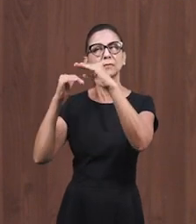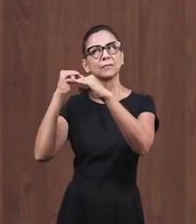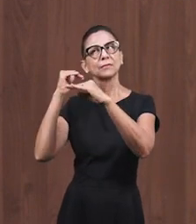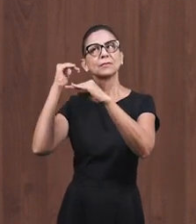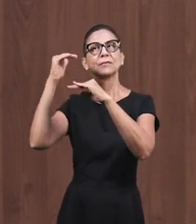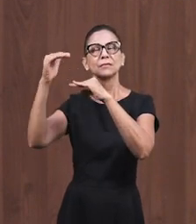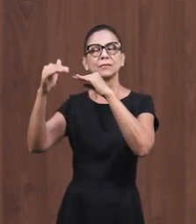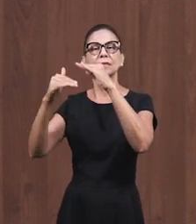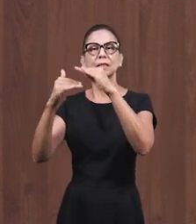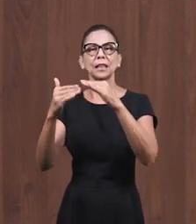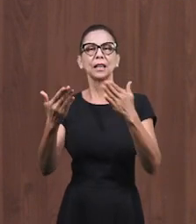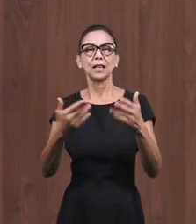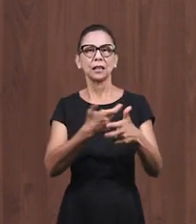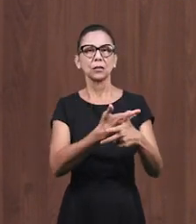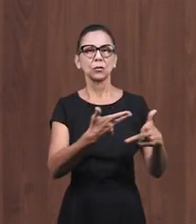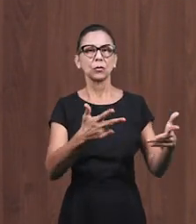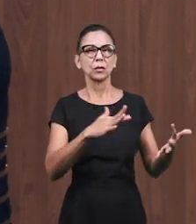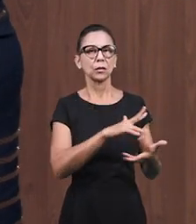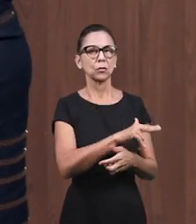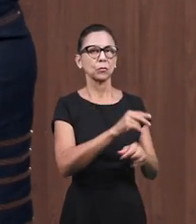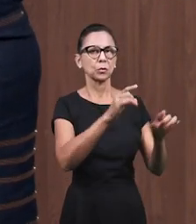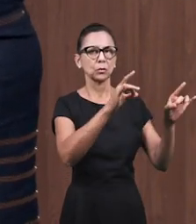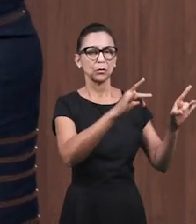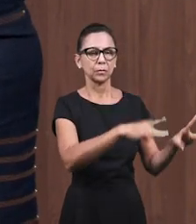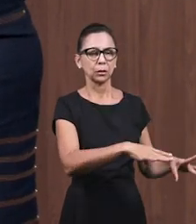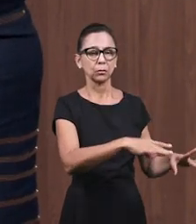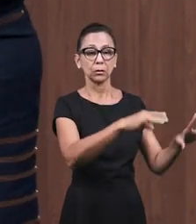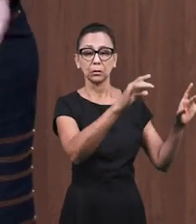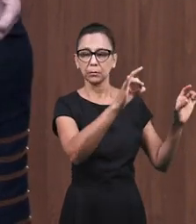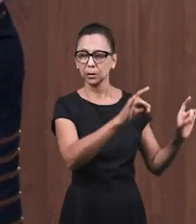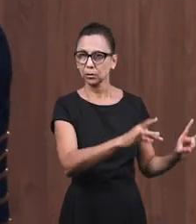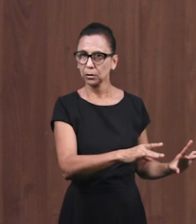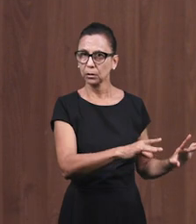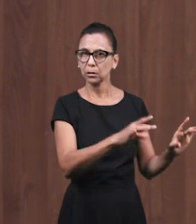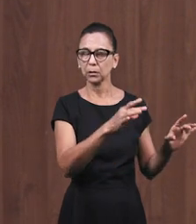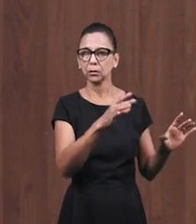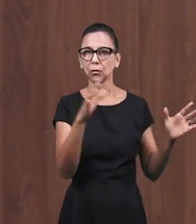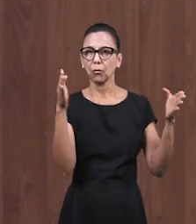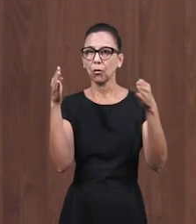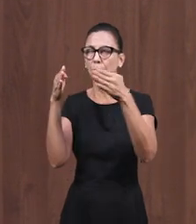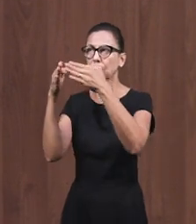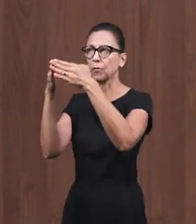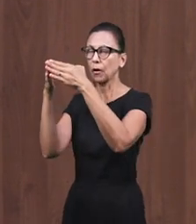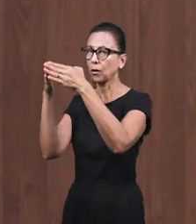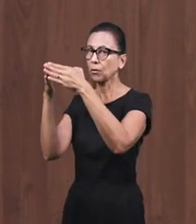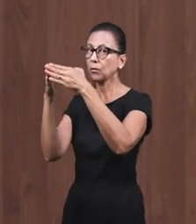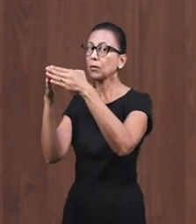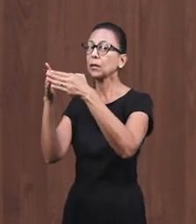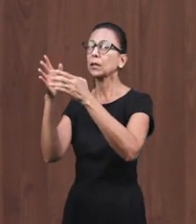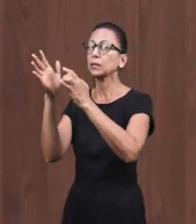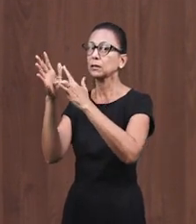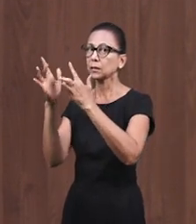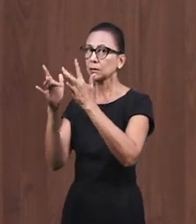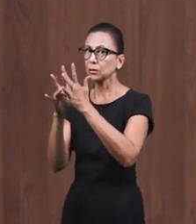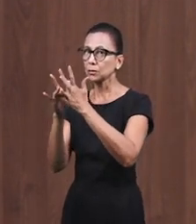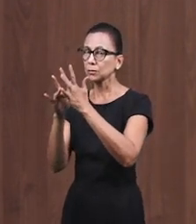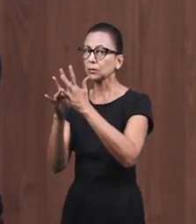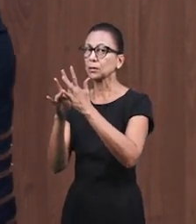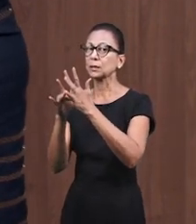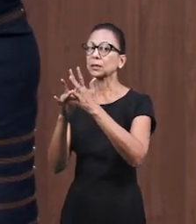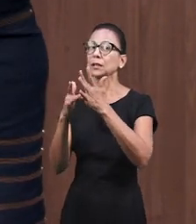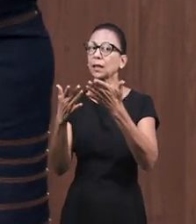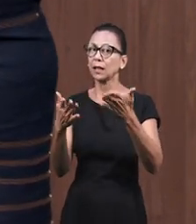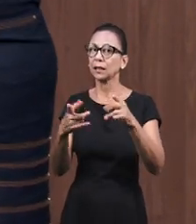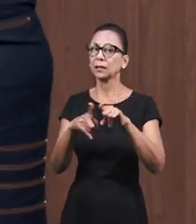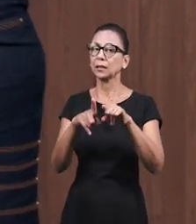de santificação. Vivendo aqui neste mundo, mas deixando o Espírito Santo nos conduzir, nos